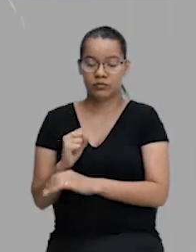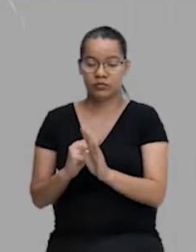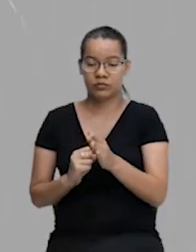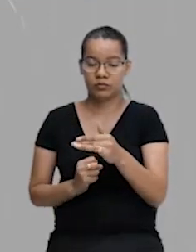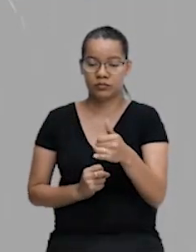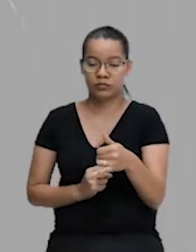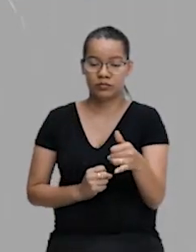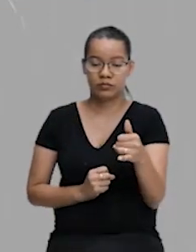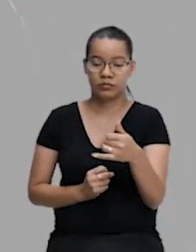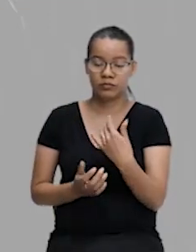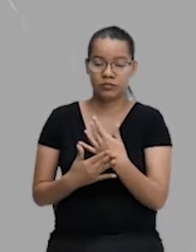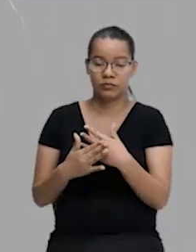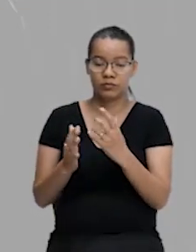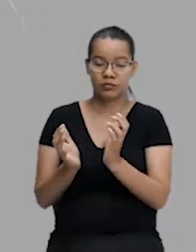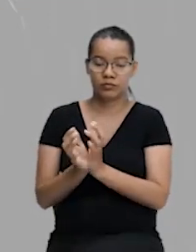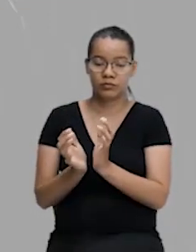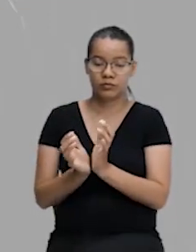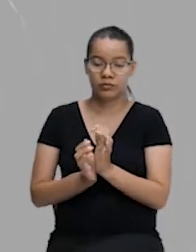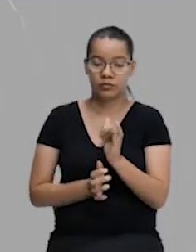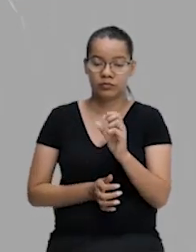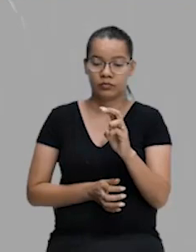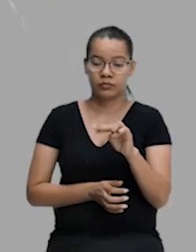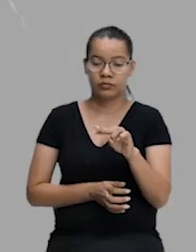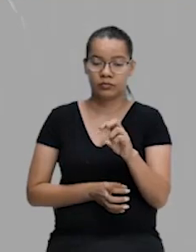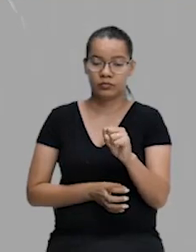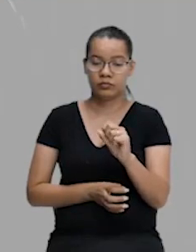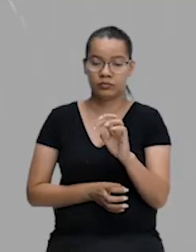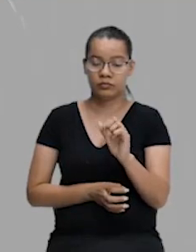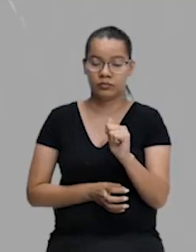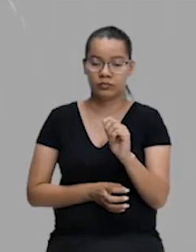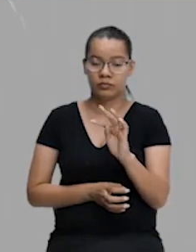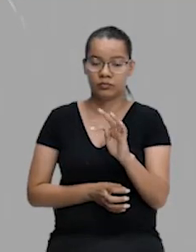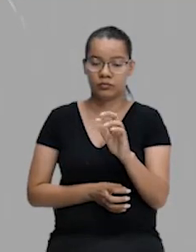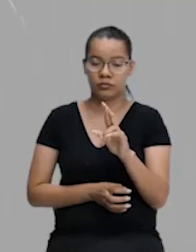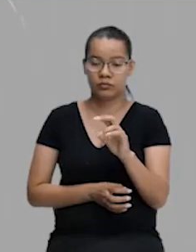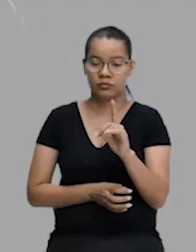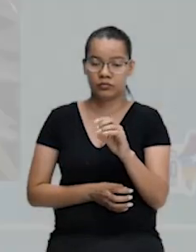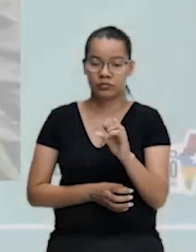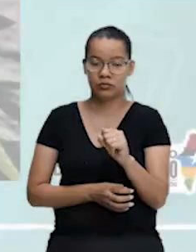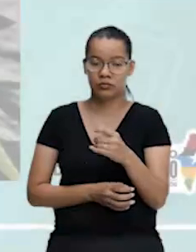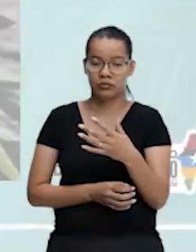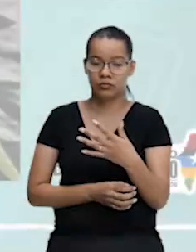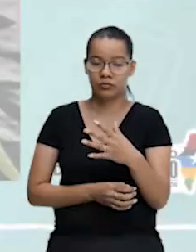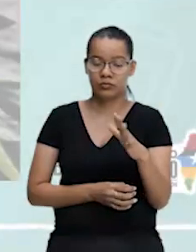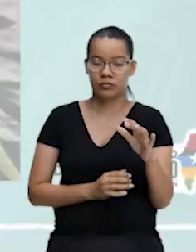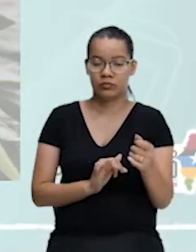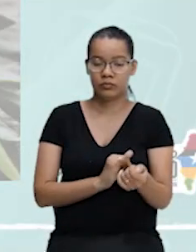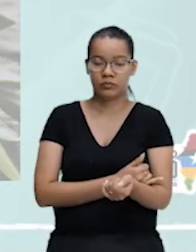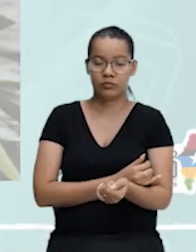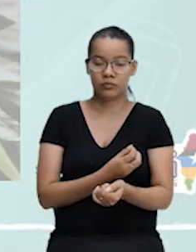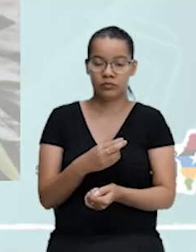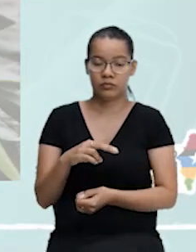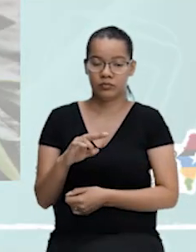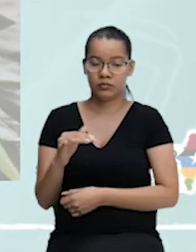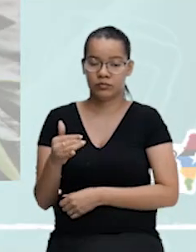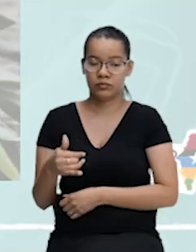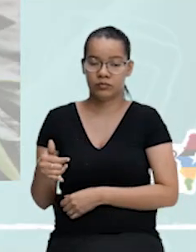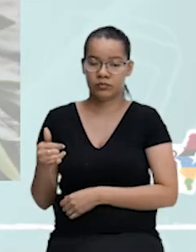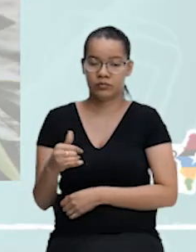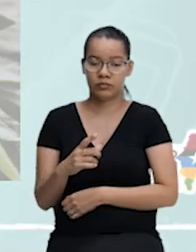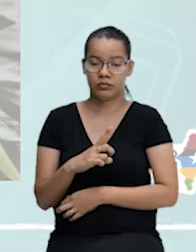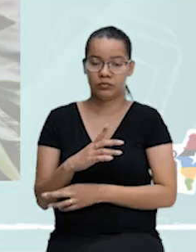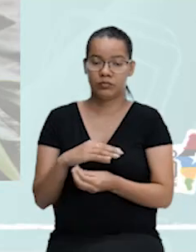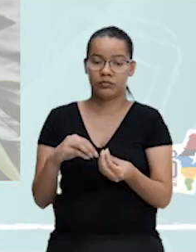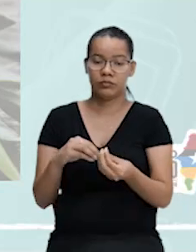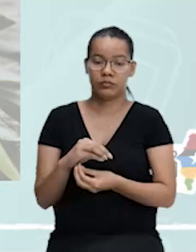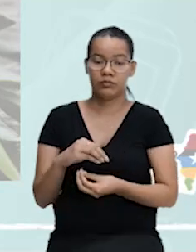grupos insaturados. Tudo bem, turma? Vamos lá. Tanto na gordura como nos óleos, né, há uma mistura